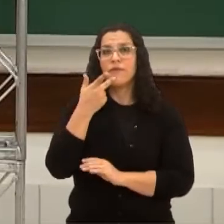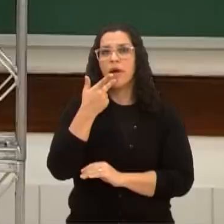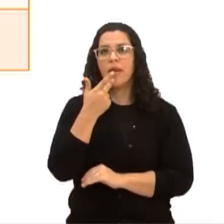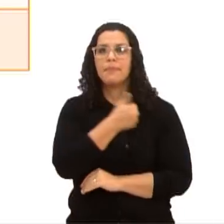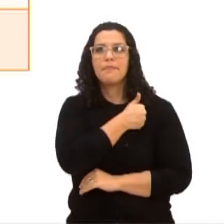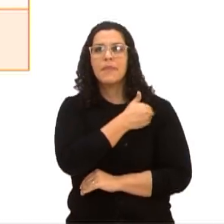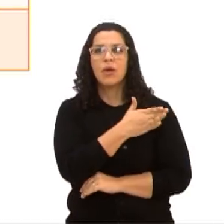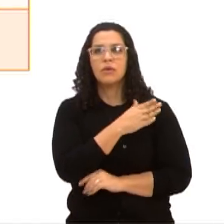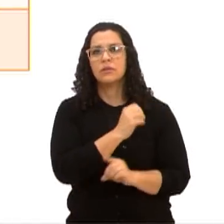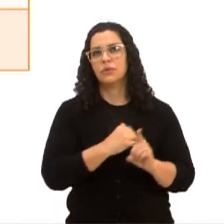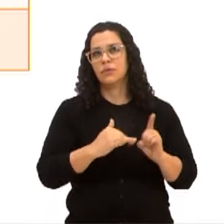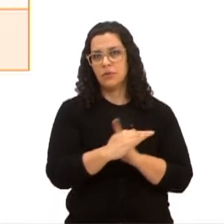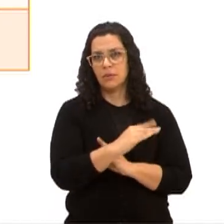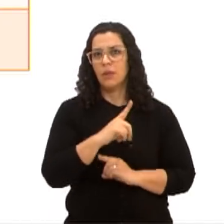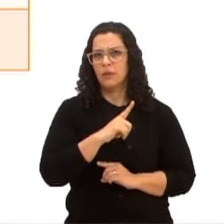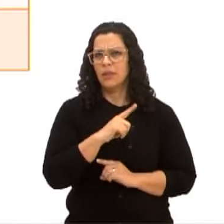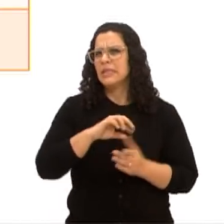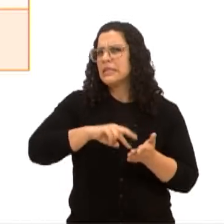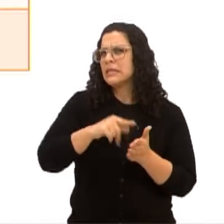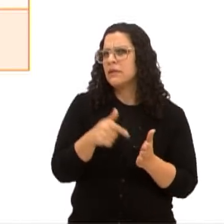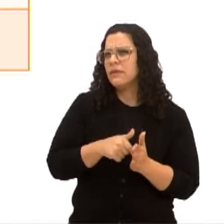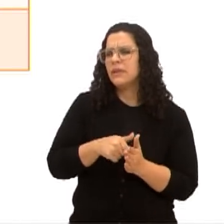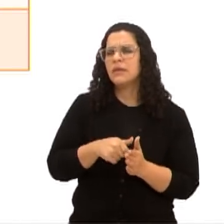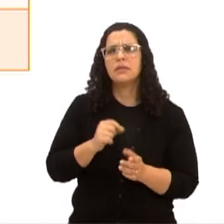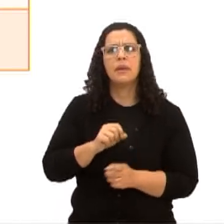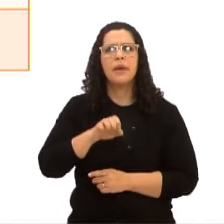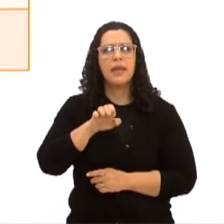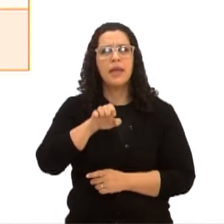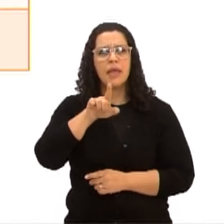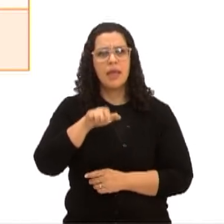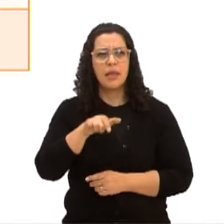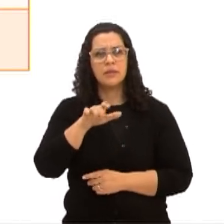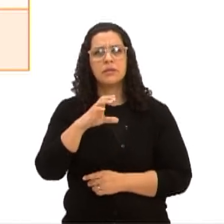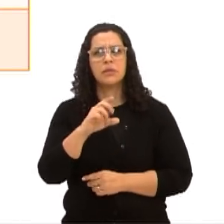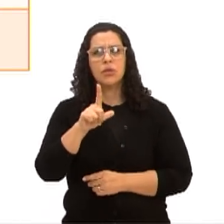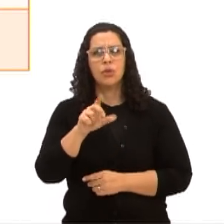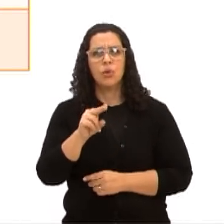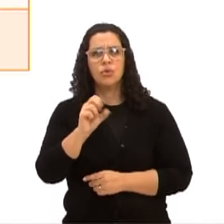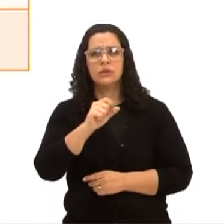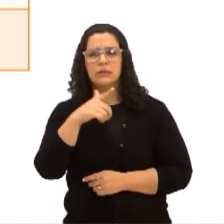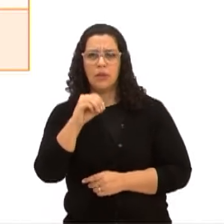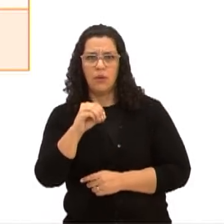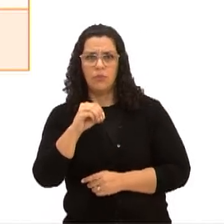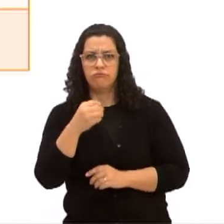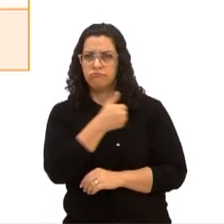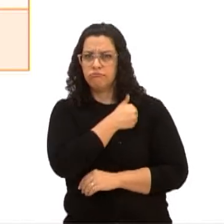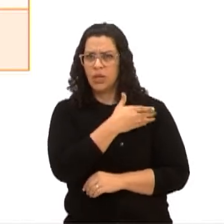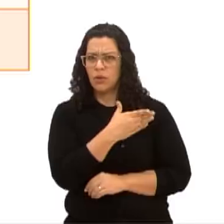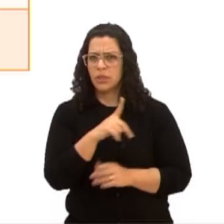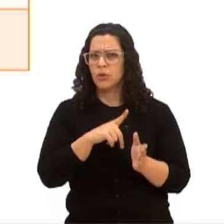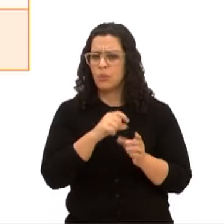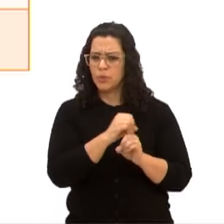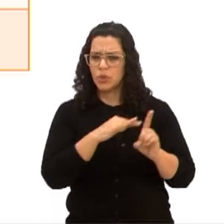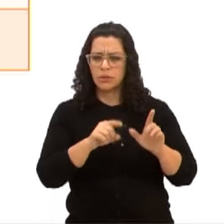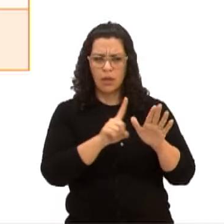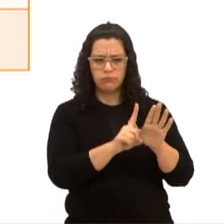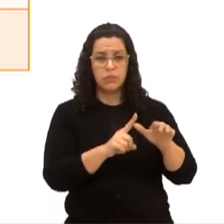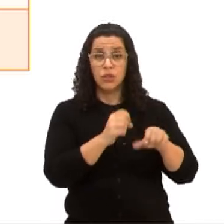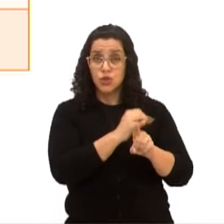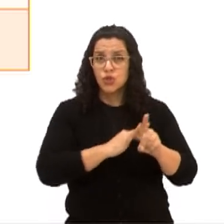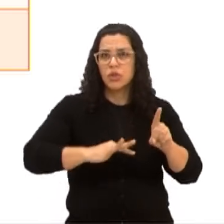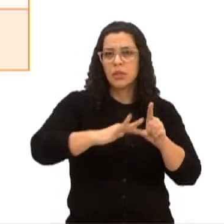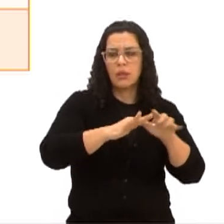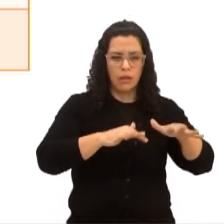exclusão social. E o que se refere a essa exclusão? Ora, pensando que para